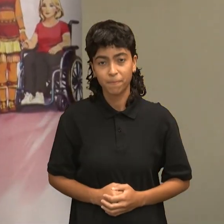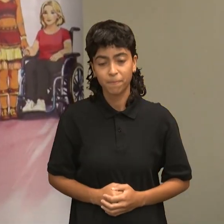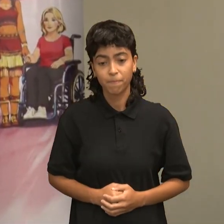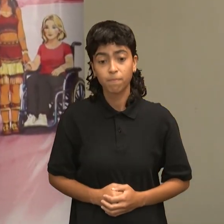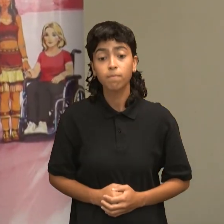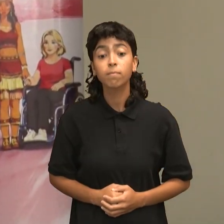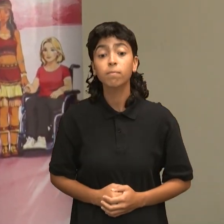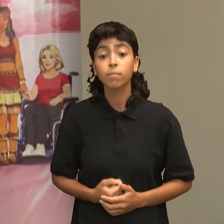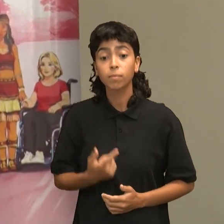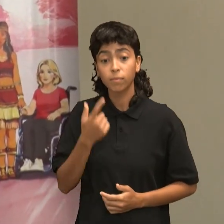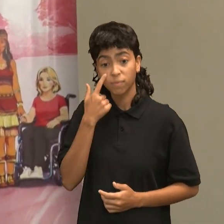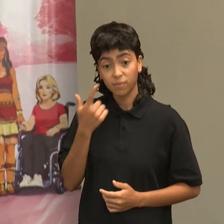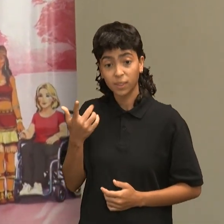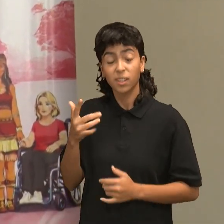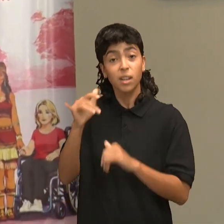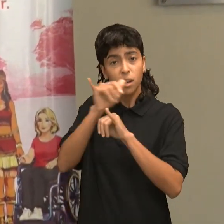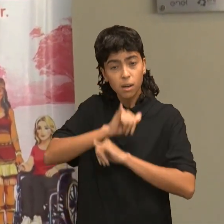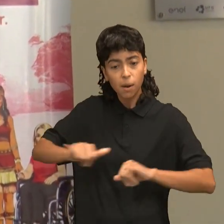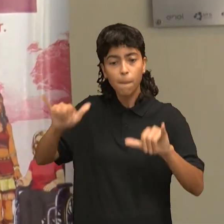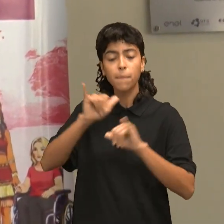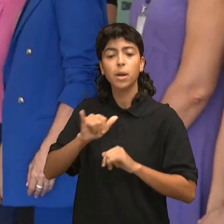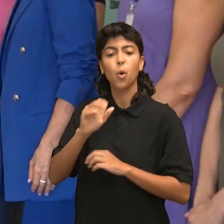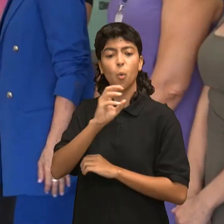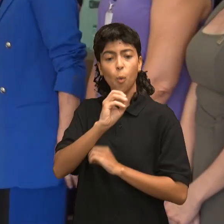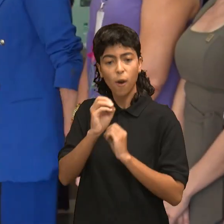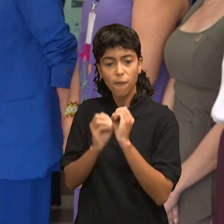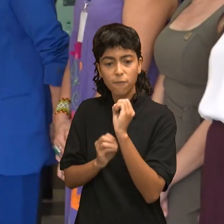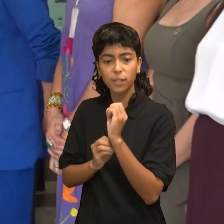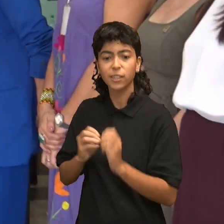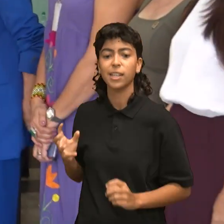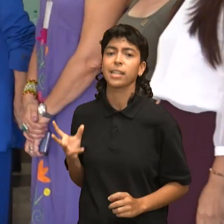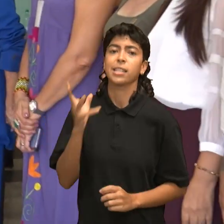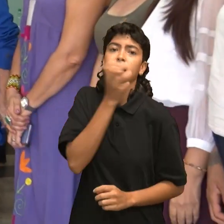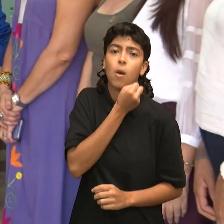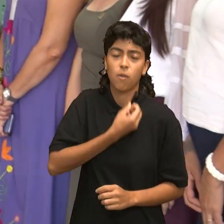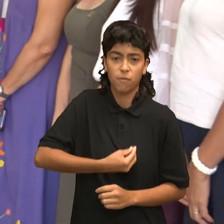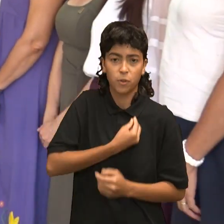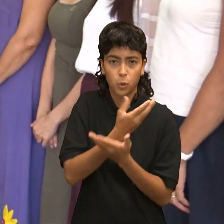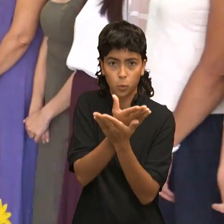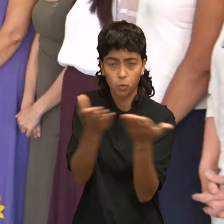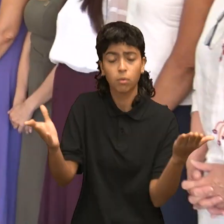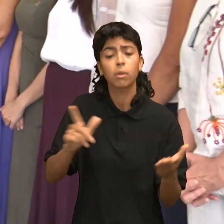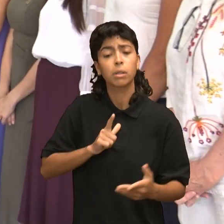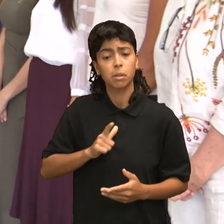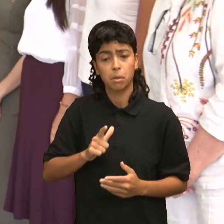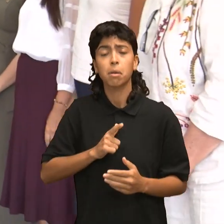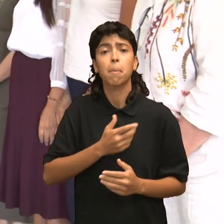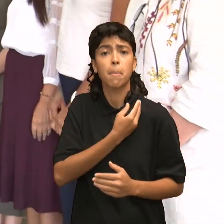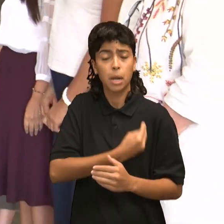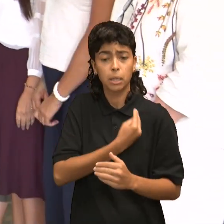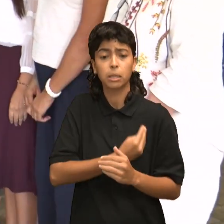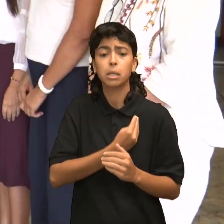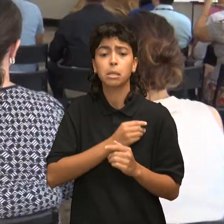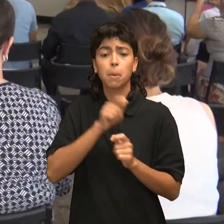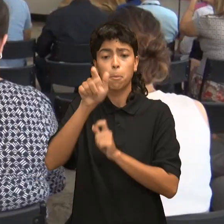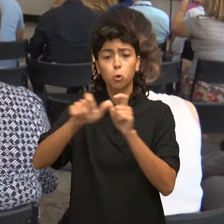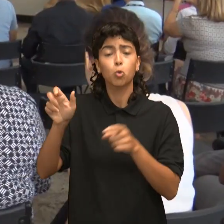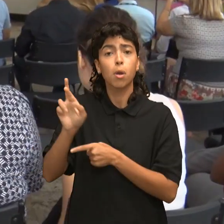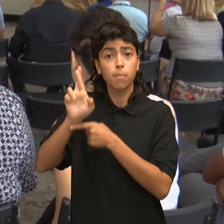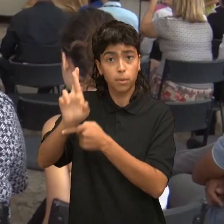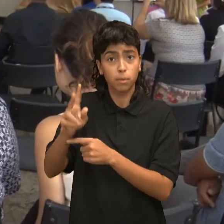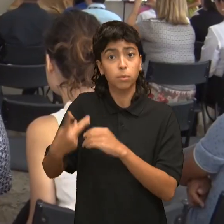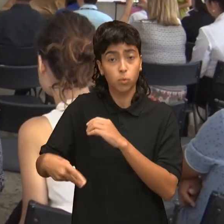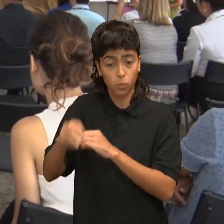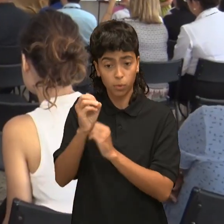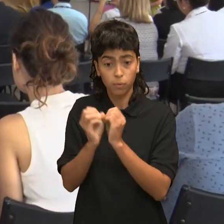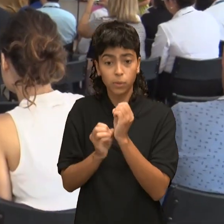O lançamento da campanha UFG pela Vida de Todas contou com diferentes representantes da Universidade Federal de Goiás e marca o